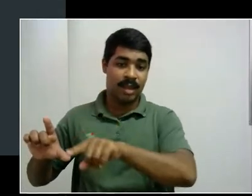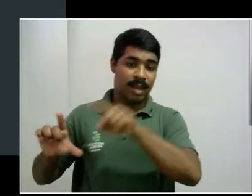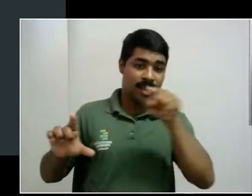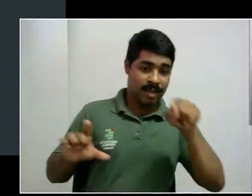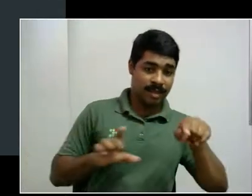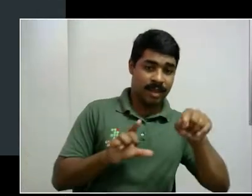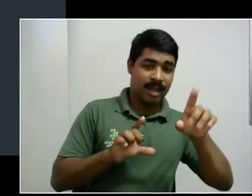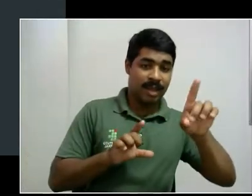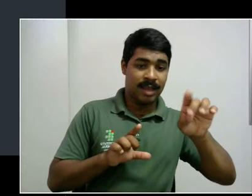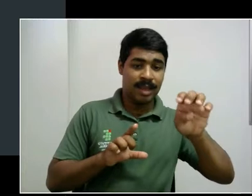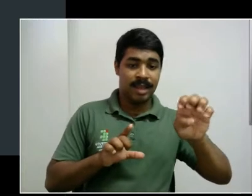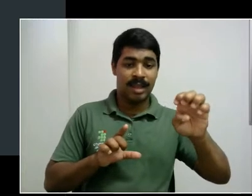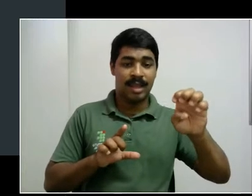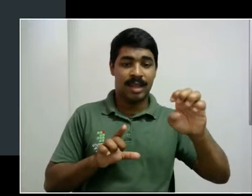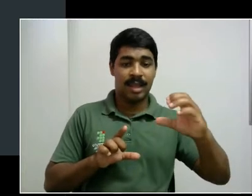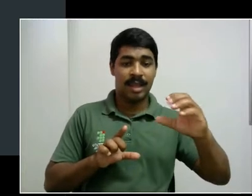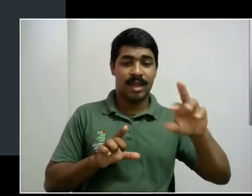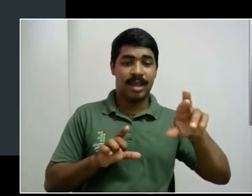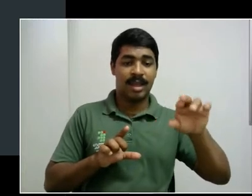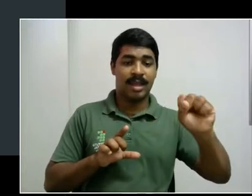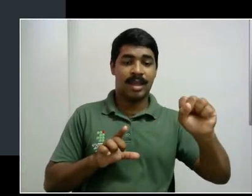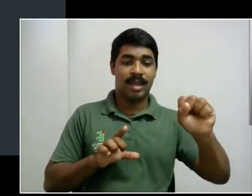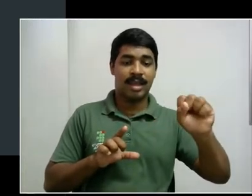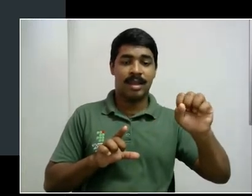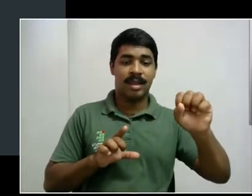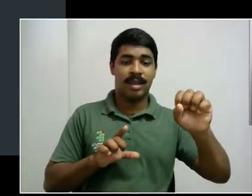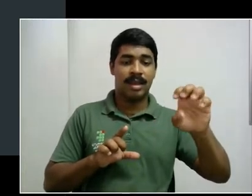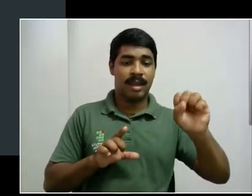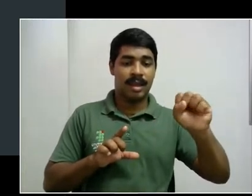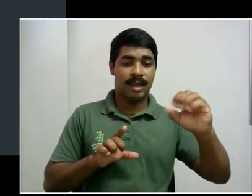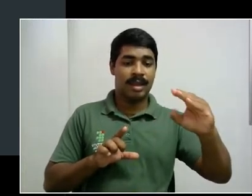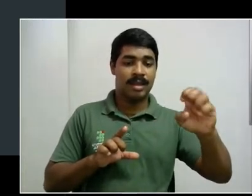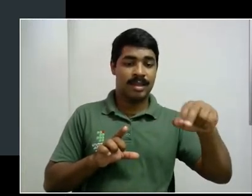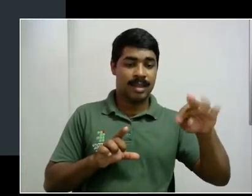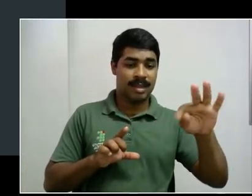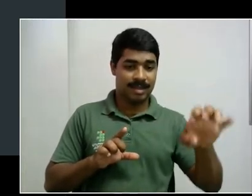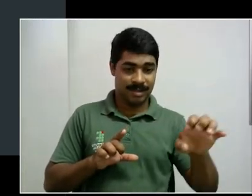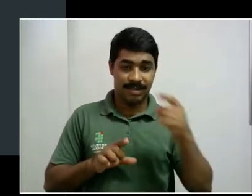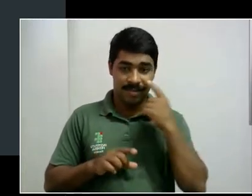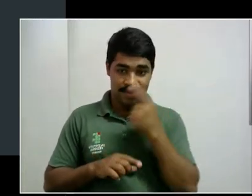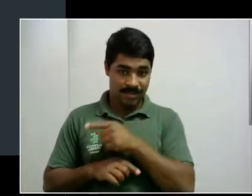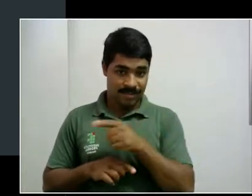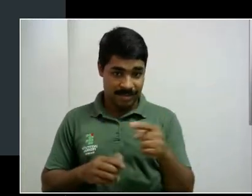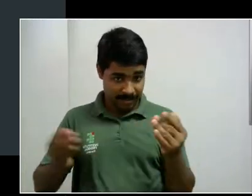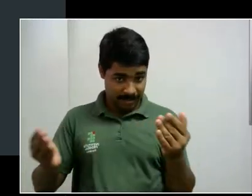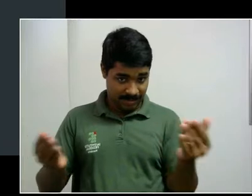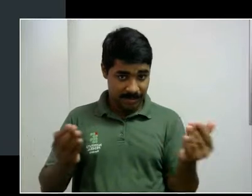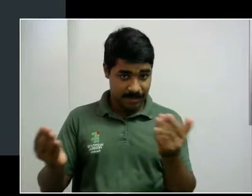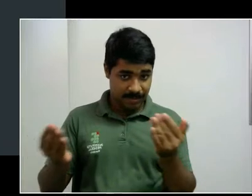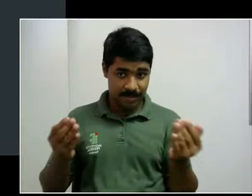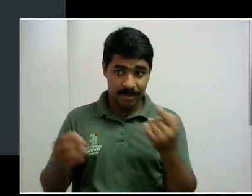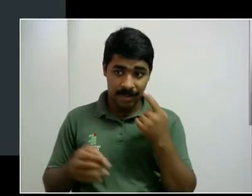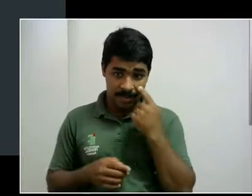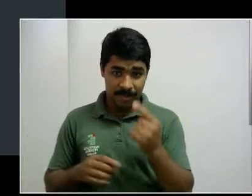Bom, peguei a mesma função, peguei a função y igual a 2x menos 4 e a função y igual a 2x